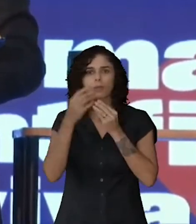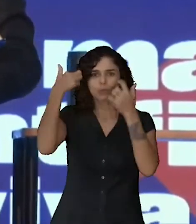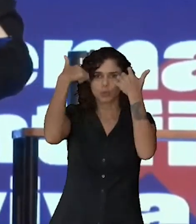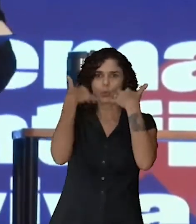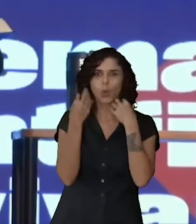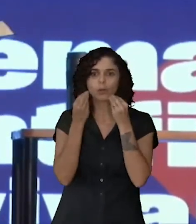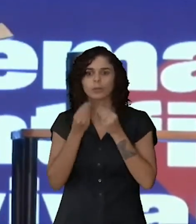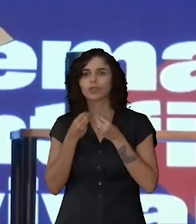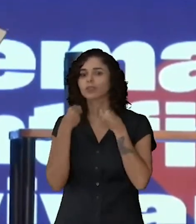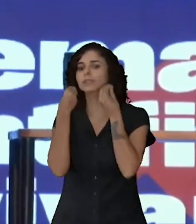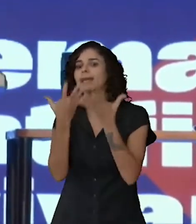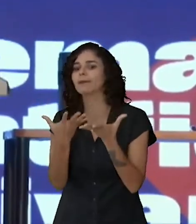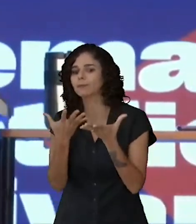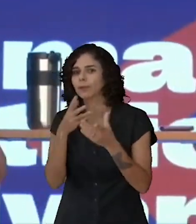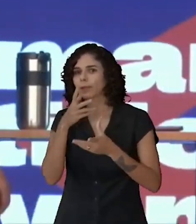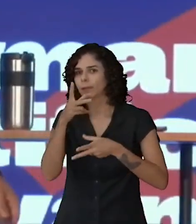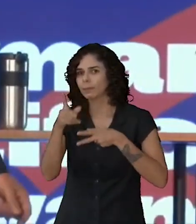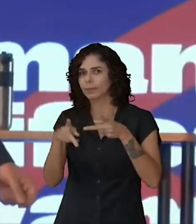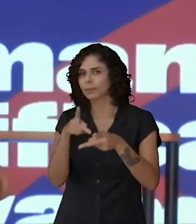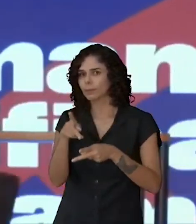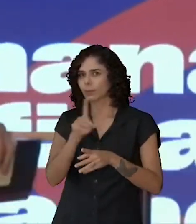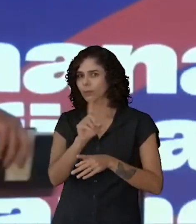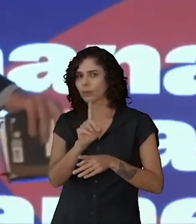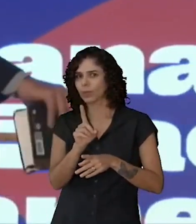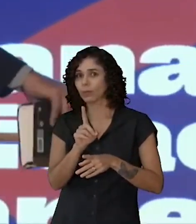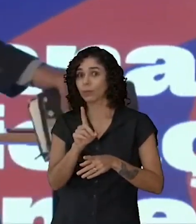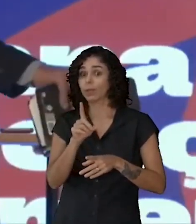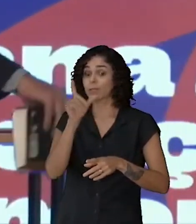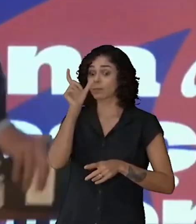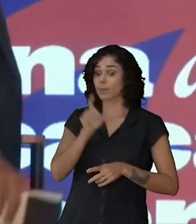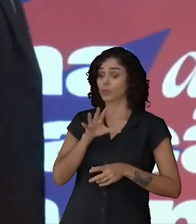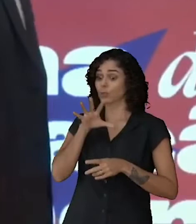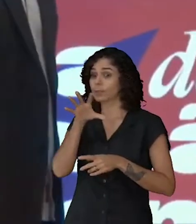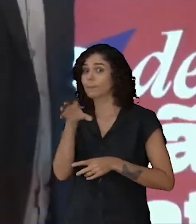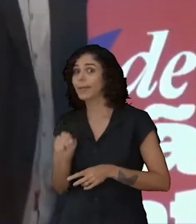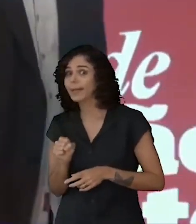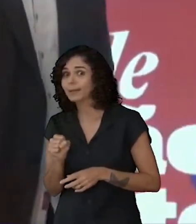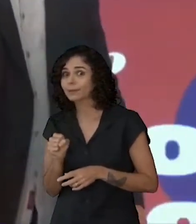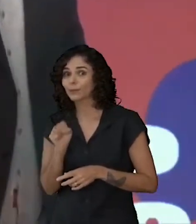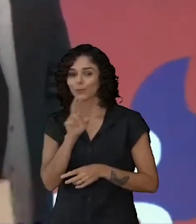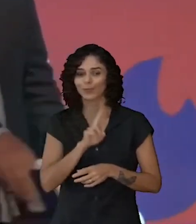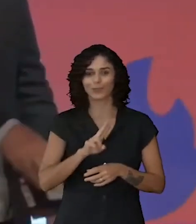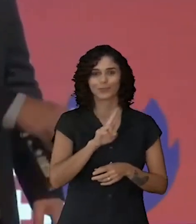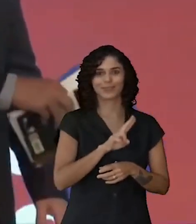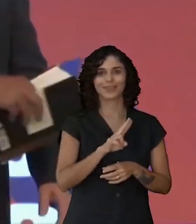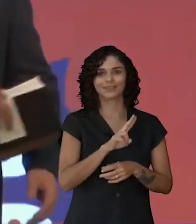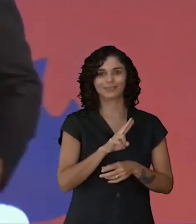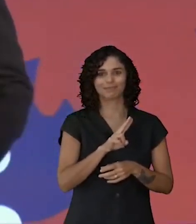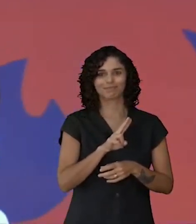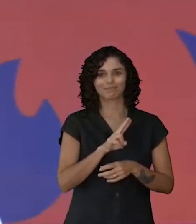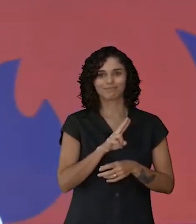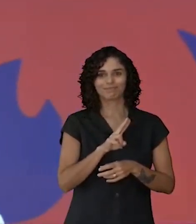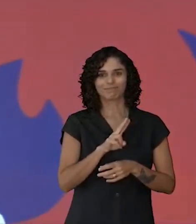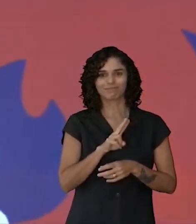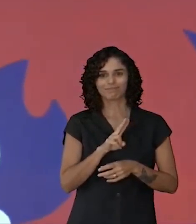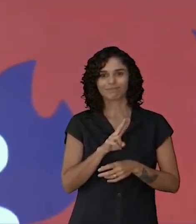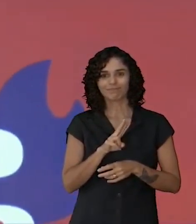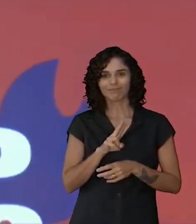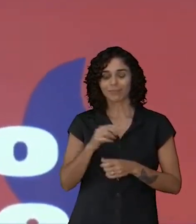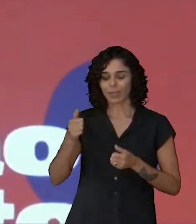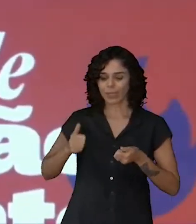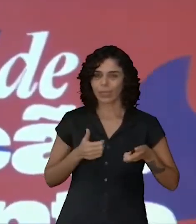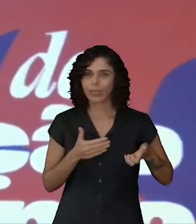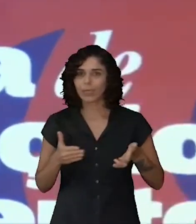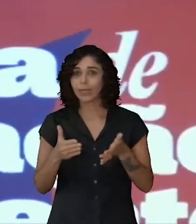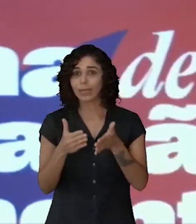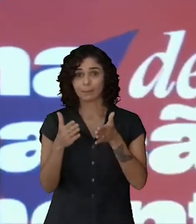É tão sem sentido quanto as pessoas botarem os doentes e onde Paulo passava a sombra pegava, eles iam sendo curados, como nós vimos